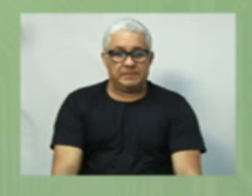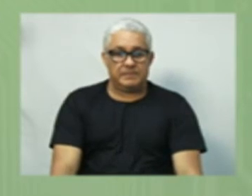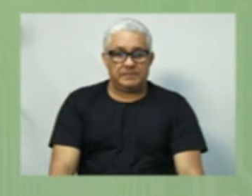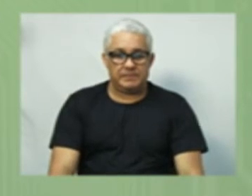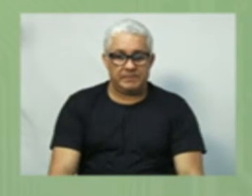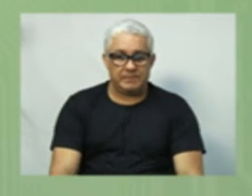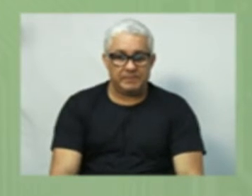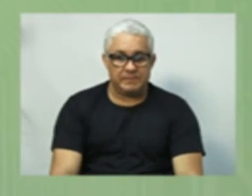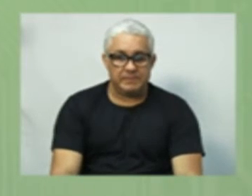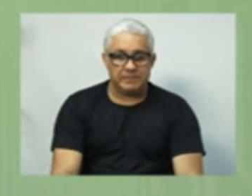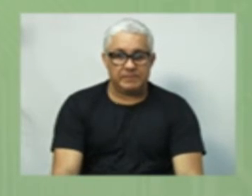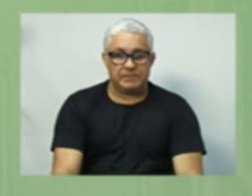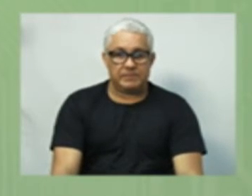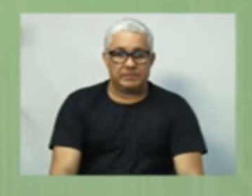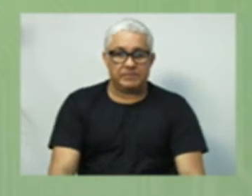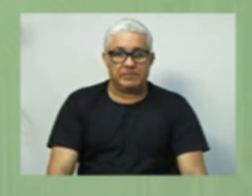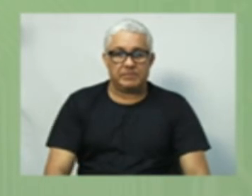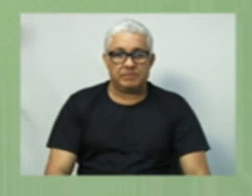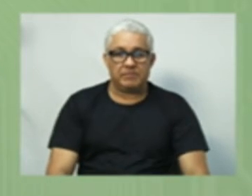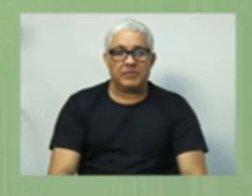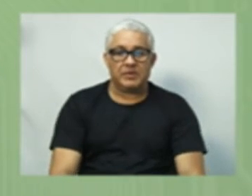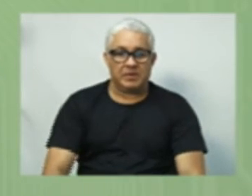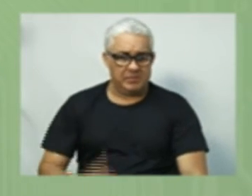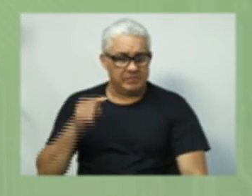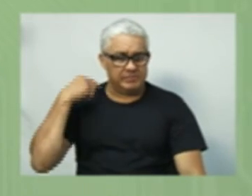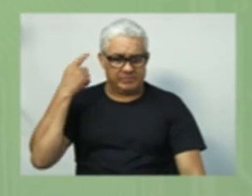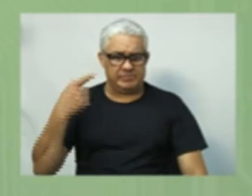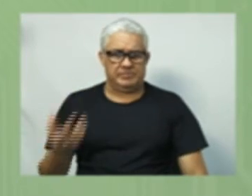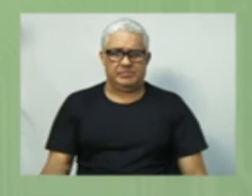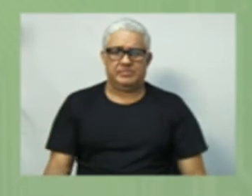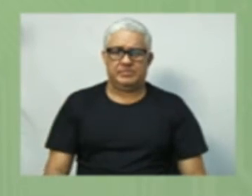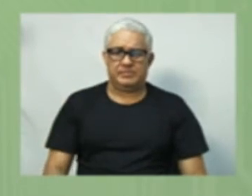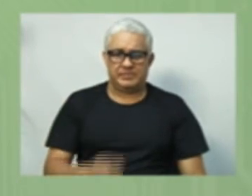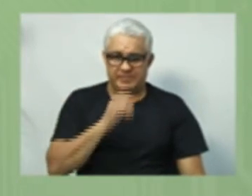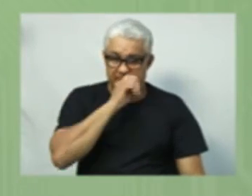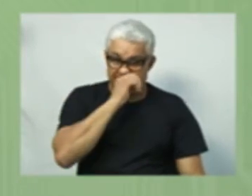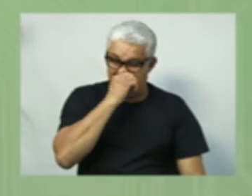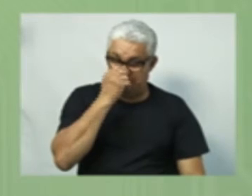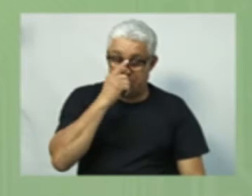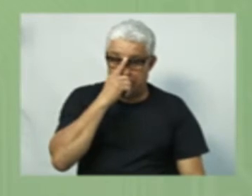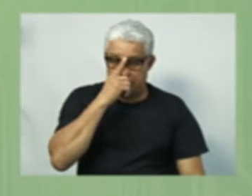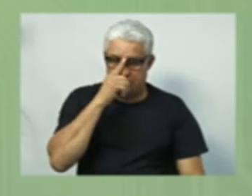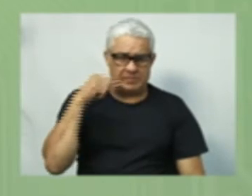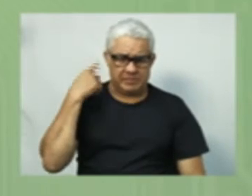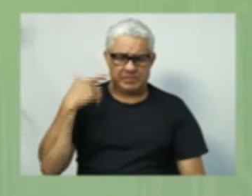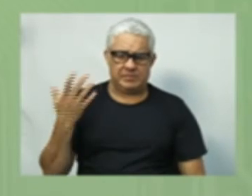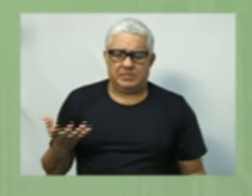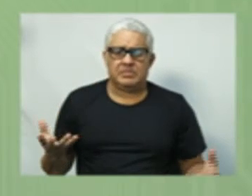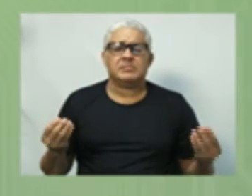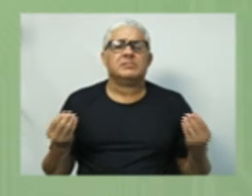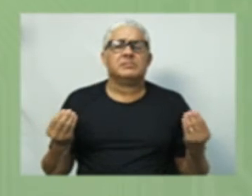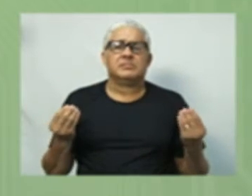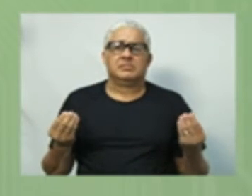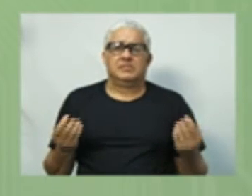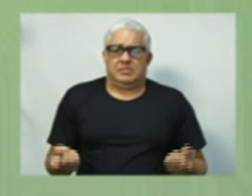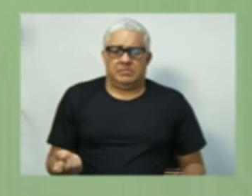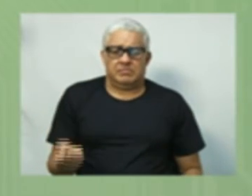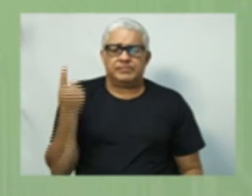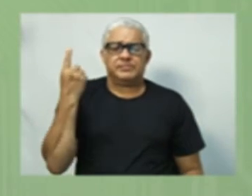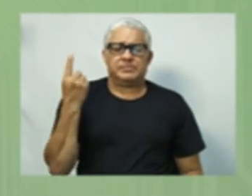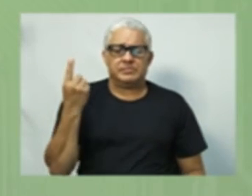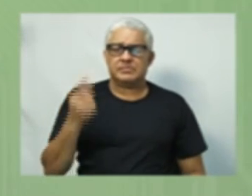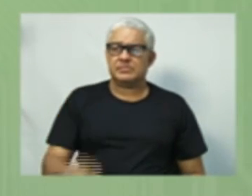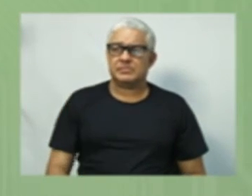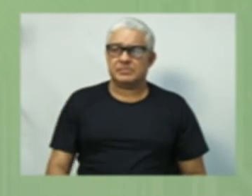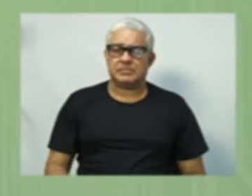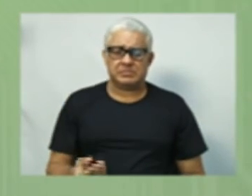Que isso, cara? Você é doido? Eu tô doido, professora. Eu tô doido porque eu não tô nem achando onde estamos. Isso, professor. Ah, achei.